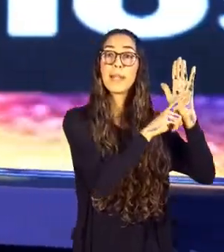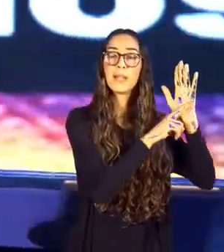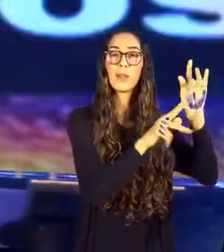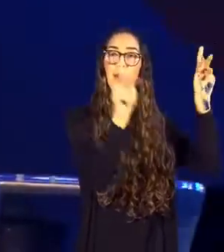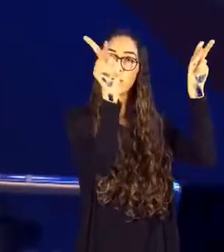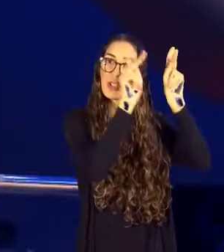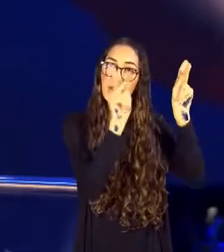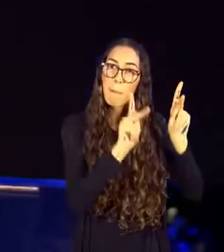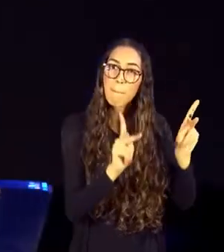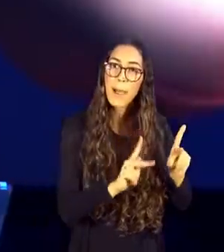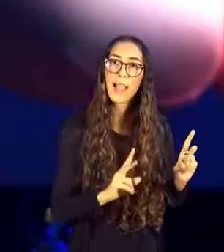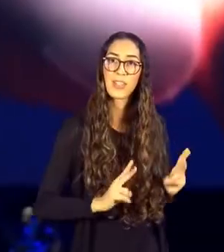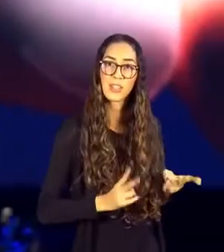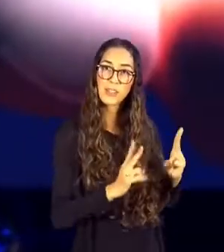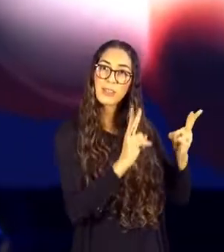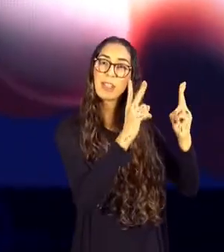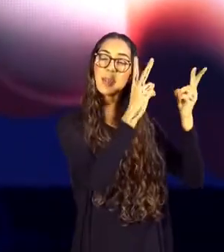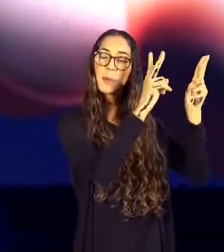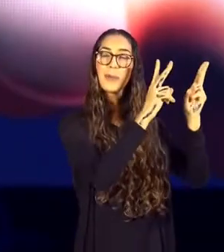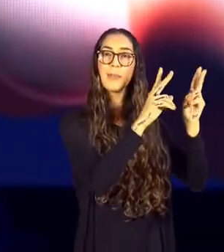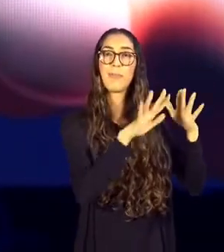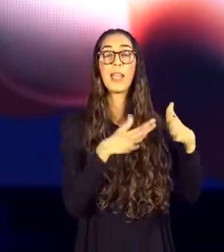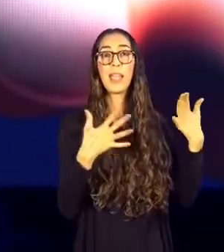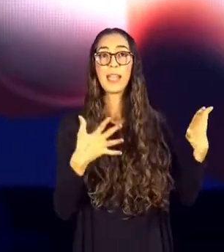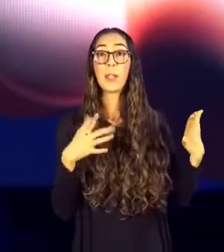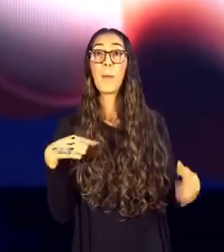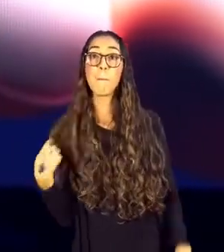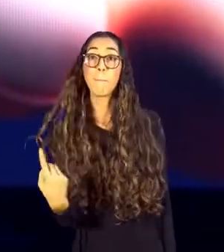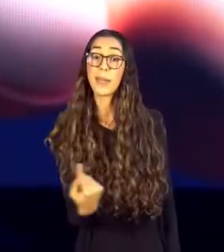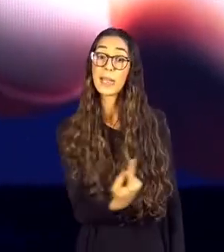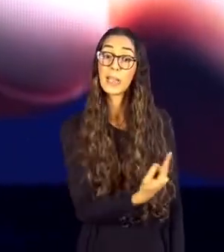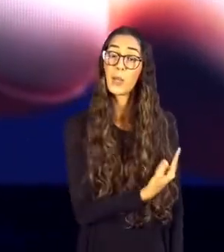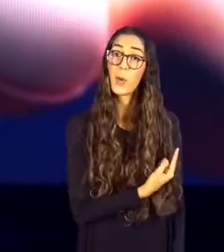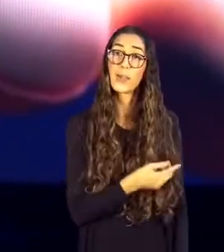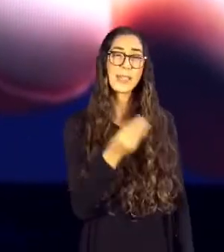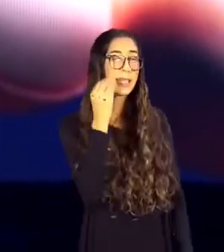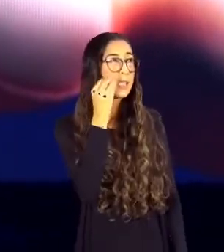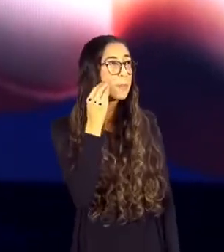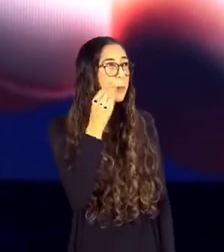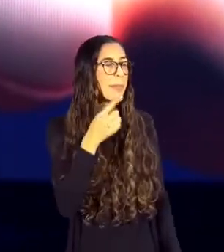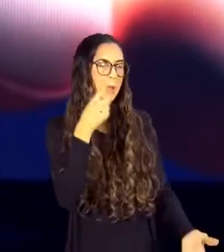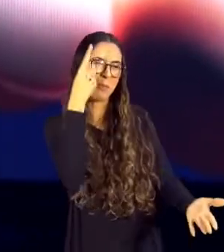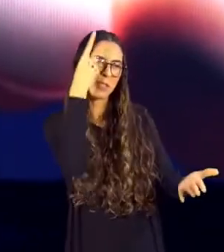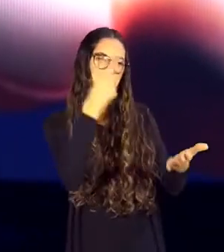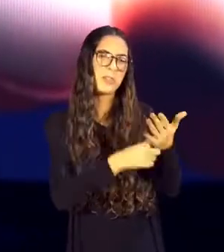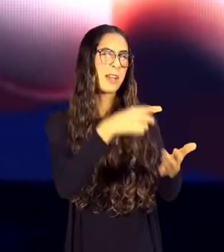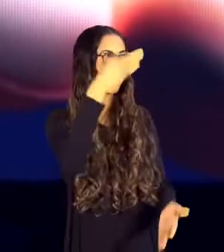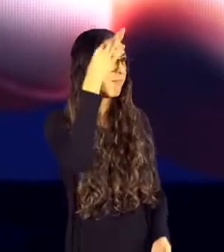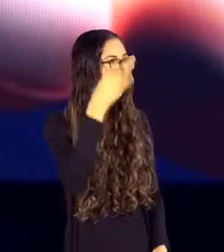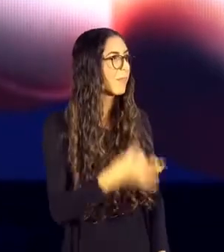vitória. Então, para a gente poder experimentar e comprovar a boa,